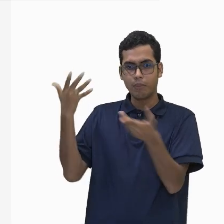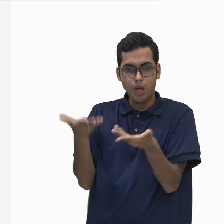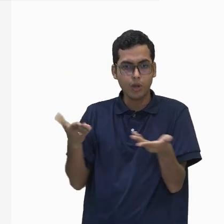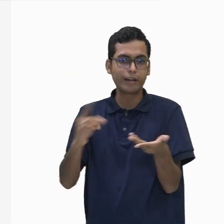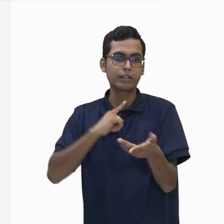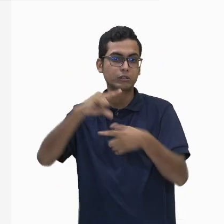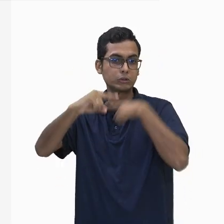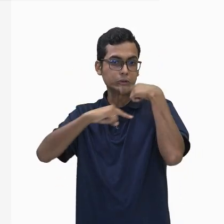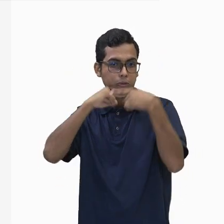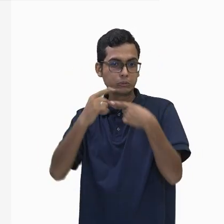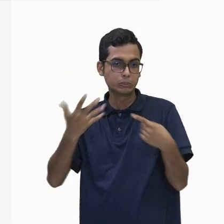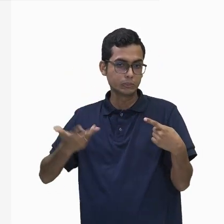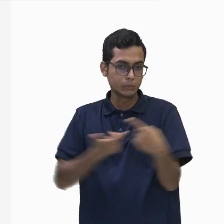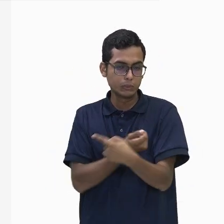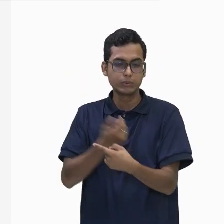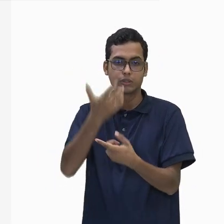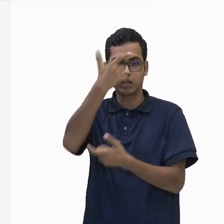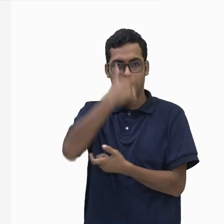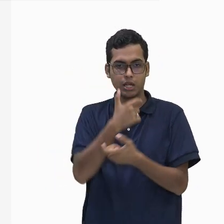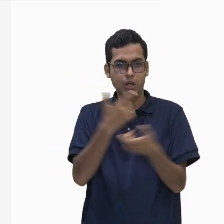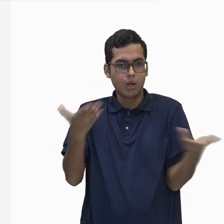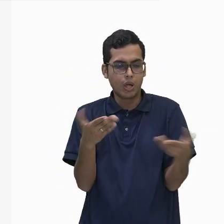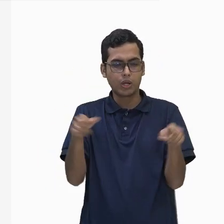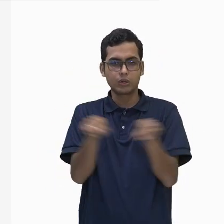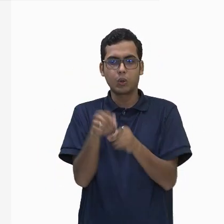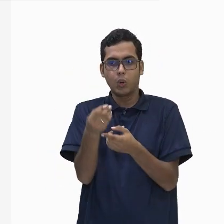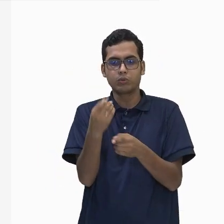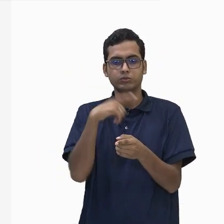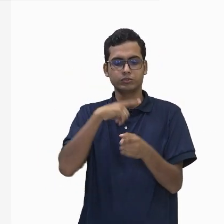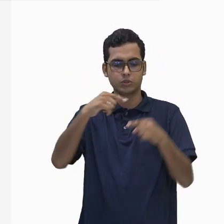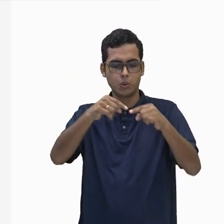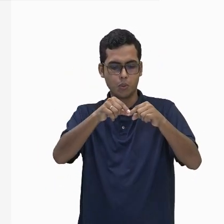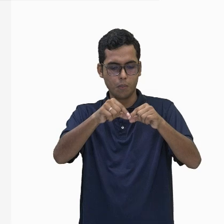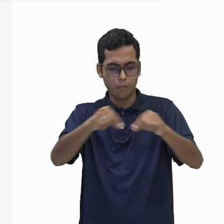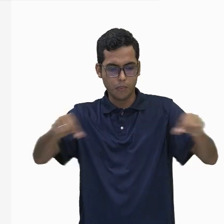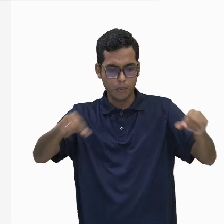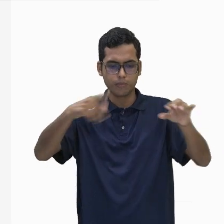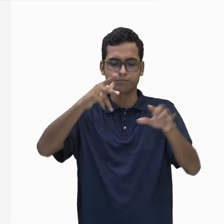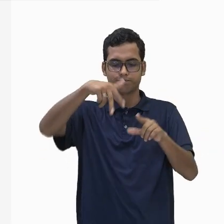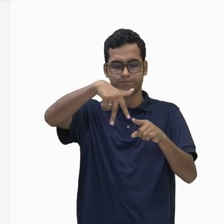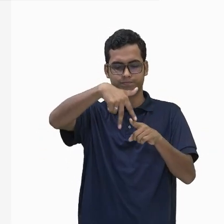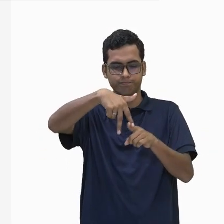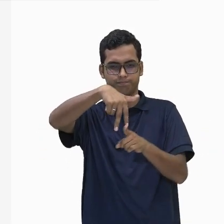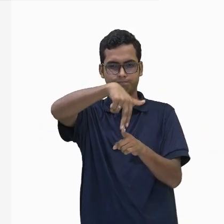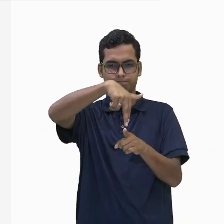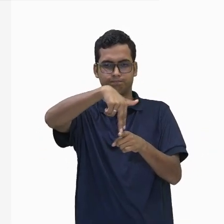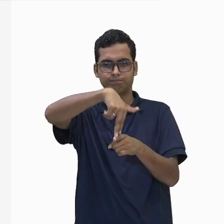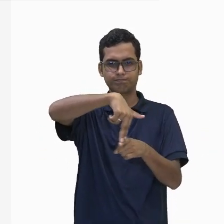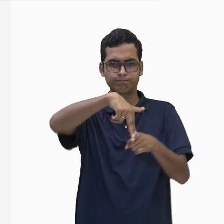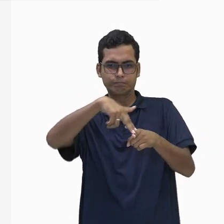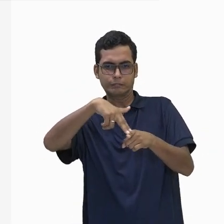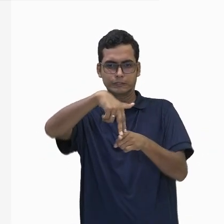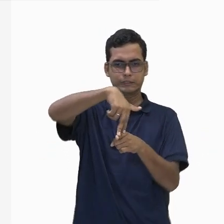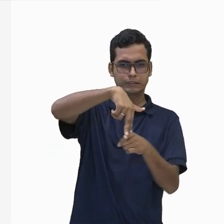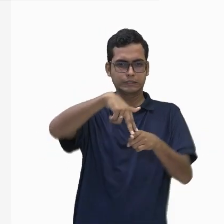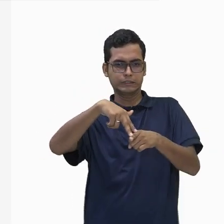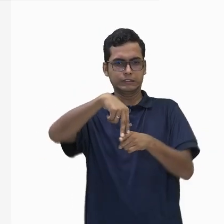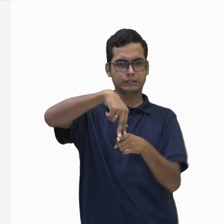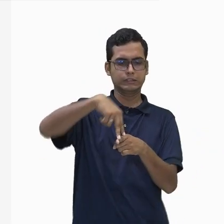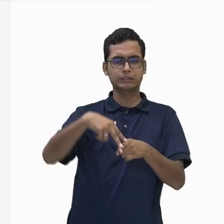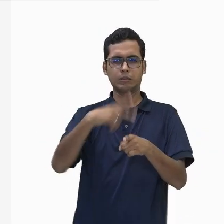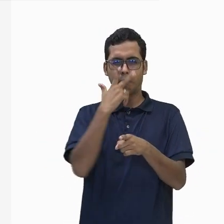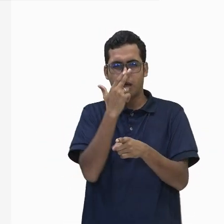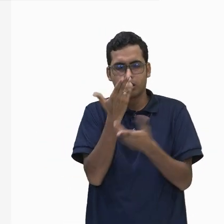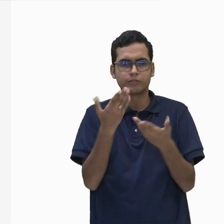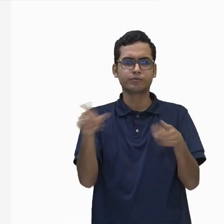bamba agora, né? Eu tenho que andar em cima dessa corda agora de um lado para o outro, mas eu não tenho... Qual é o sentido agora